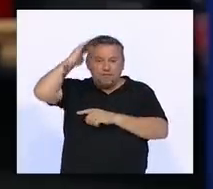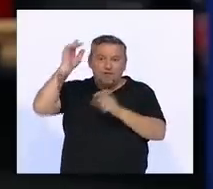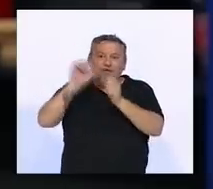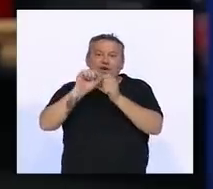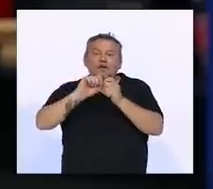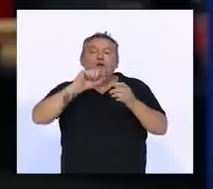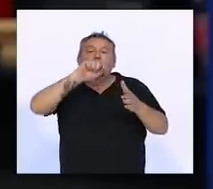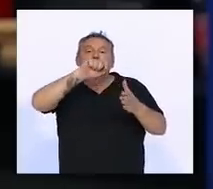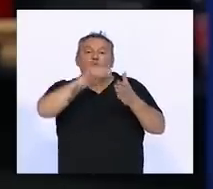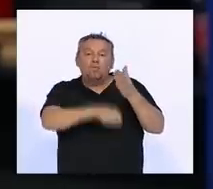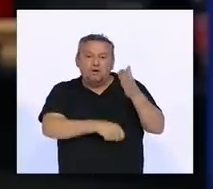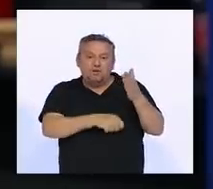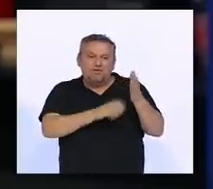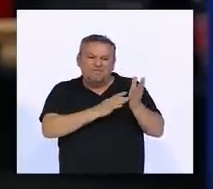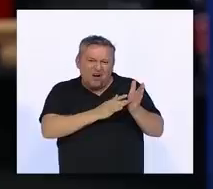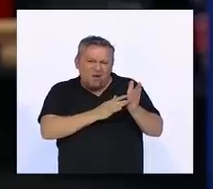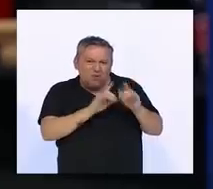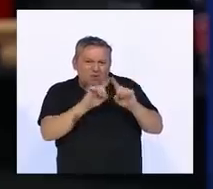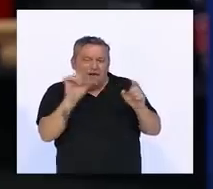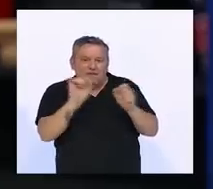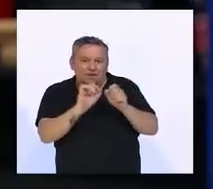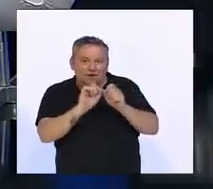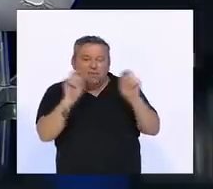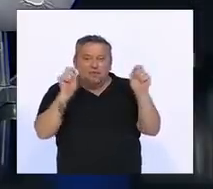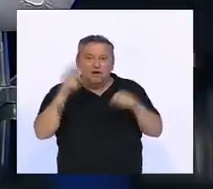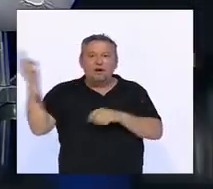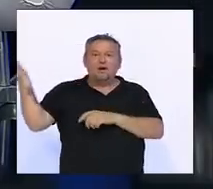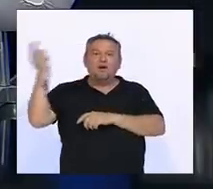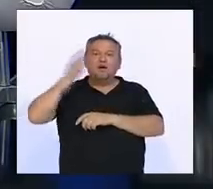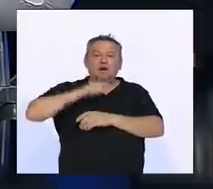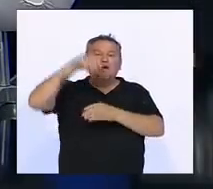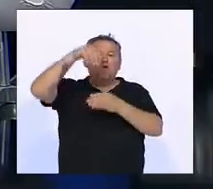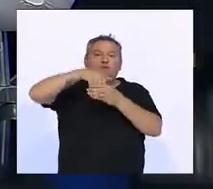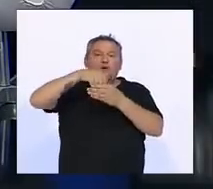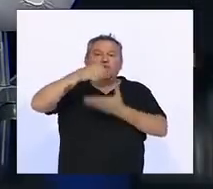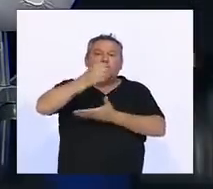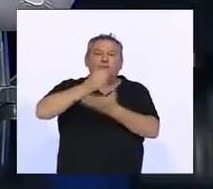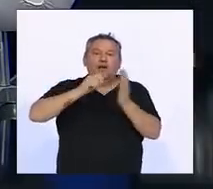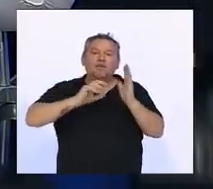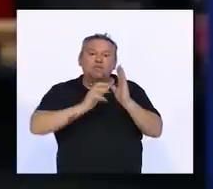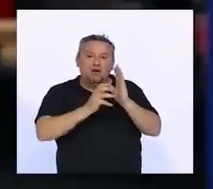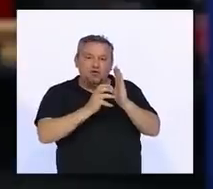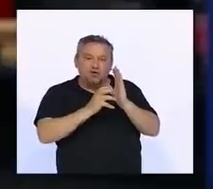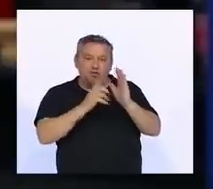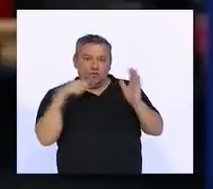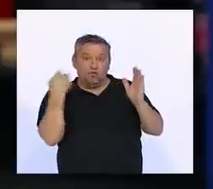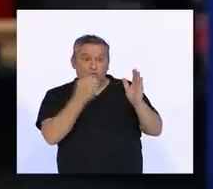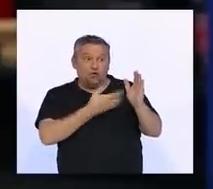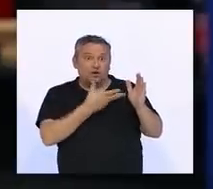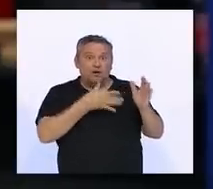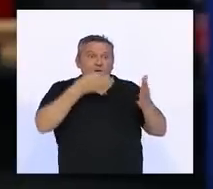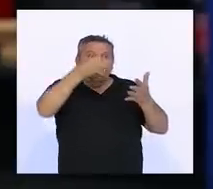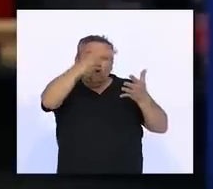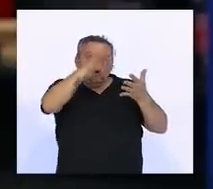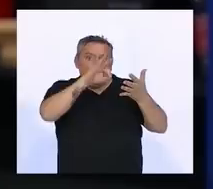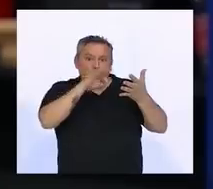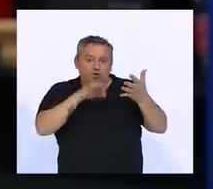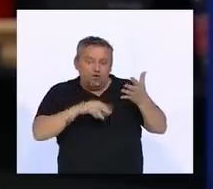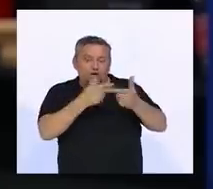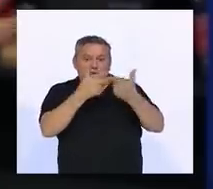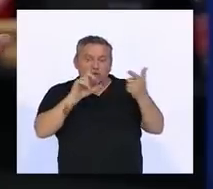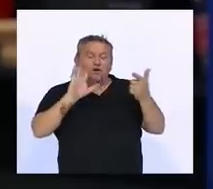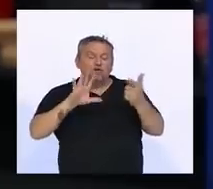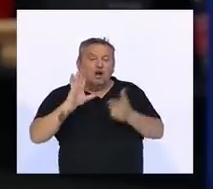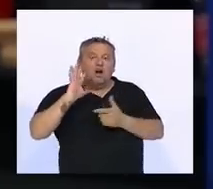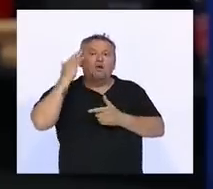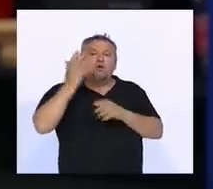documento, falso, mas fez, para poder ganhar o voto da sua base. Então, nós queremos corrigir o que já é unanimidade no Senado Federal e